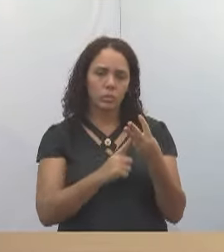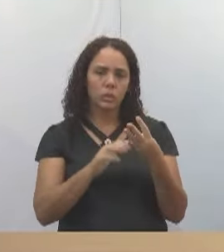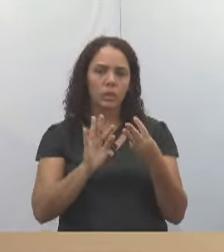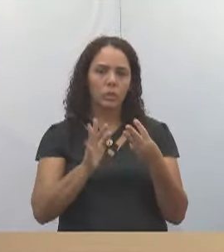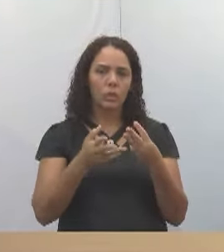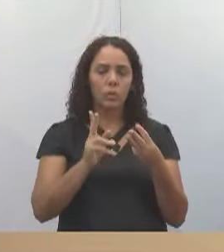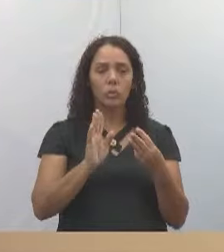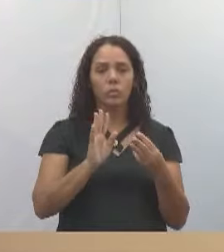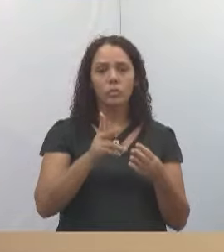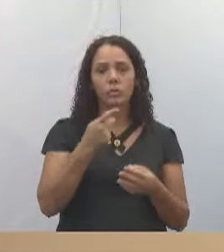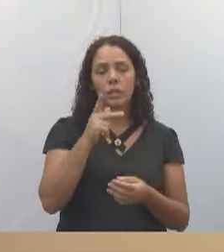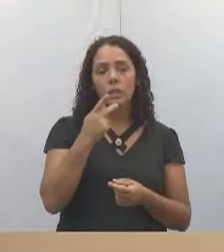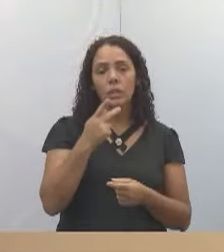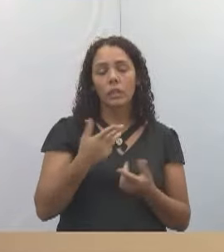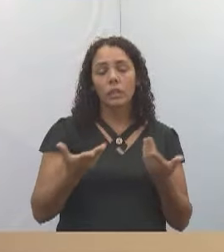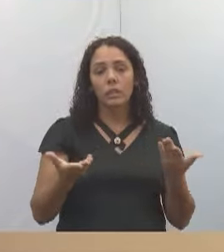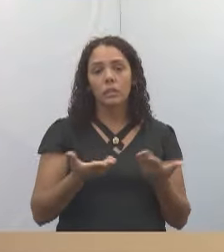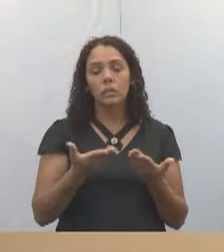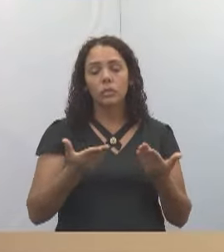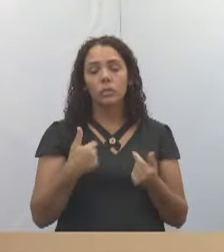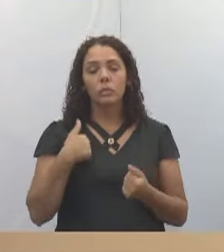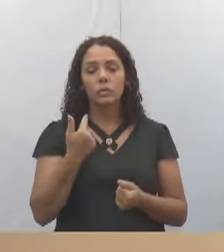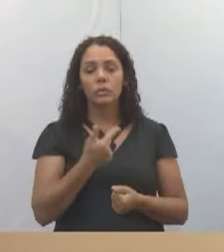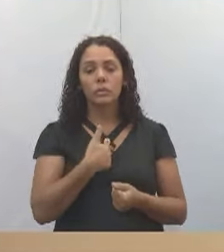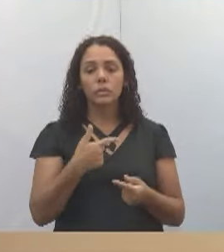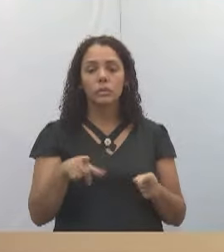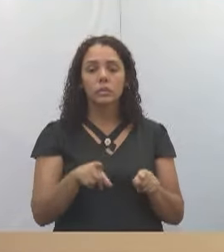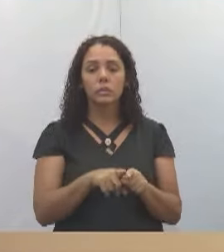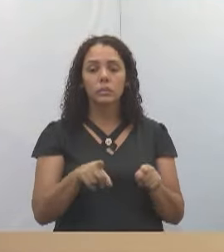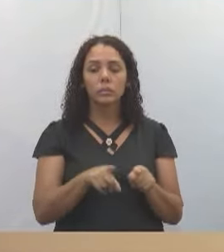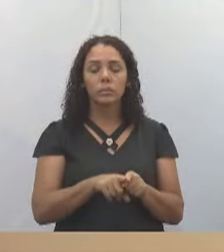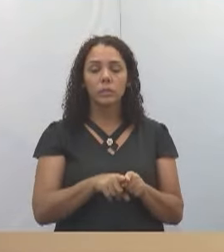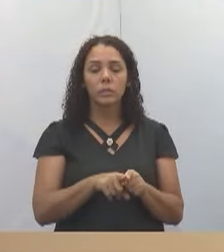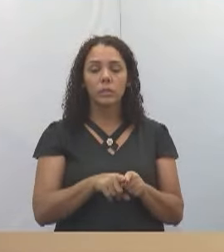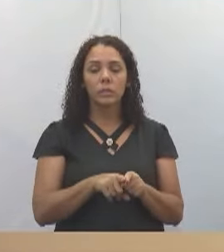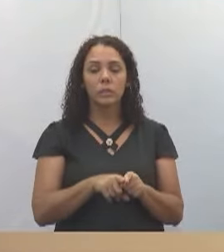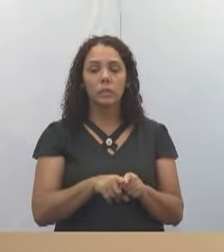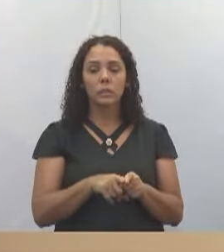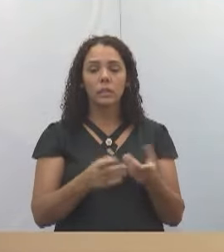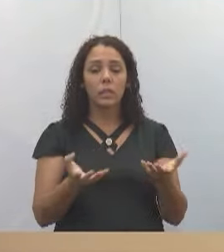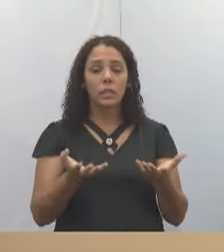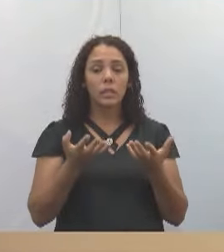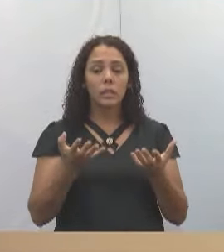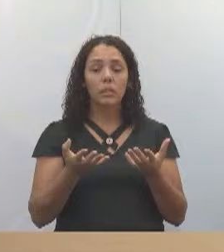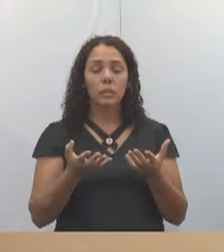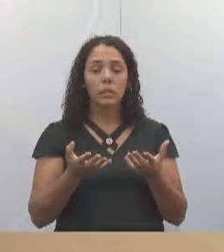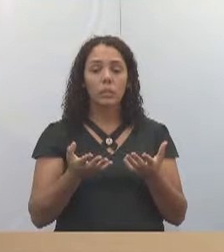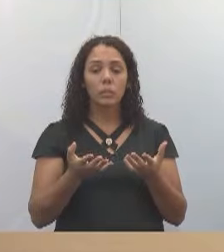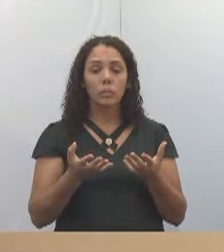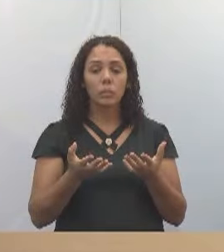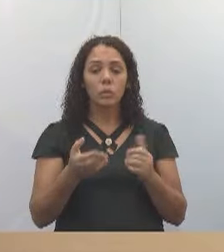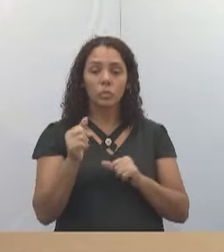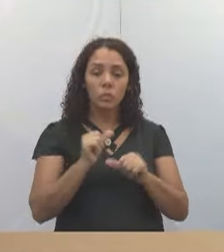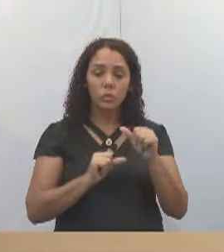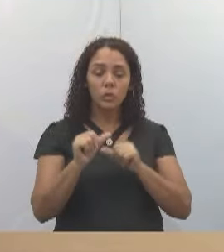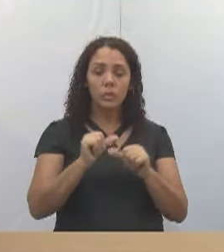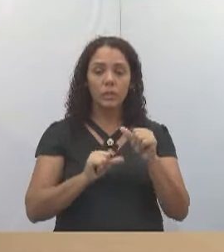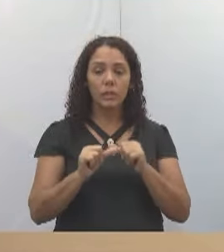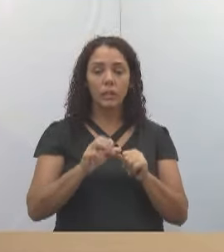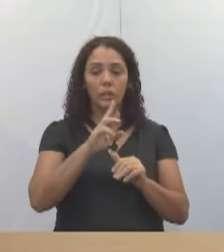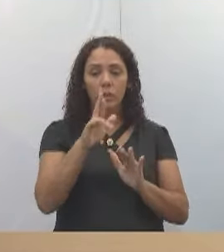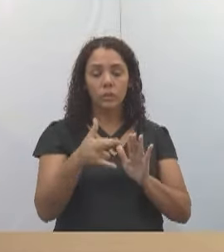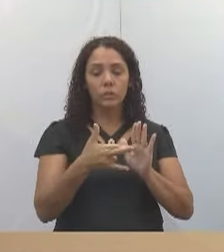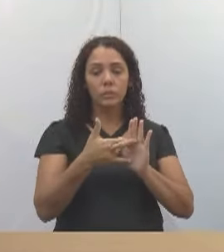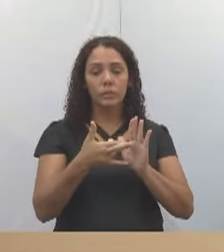com o Felipe. E hoje nós também gostaríamos de já fazer outra alteração no